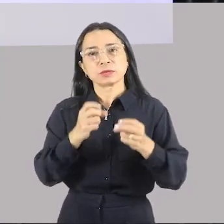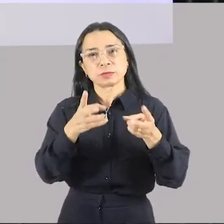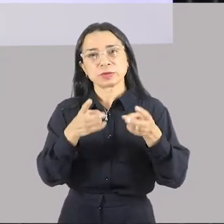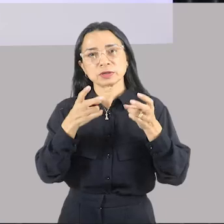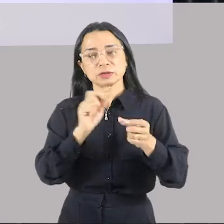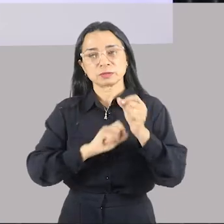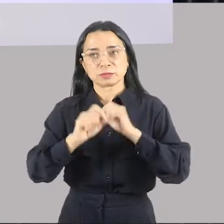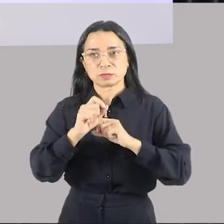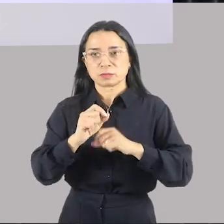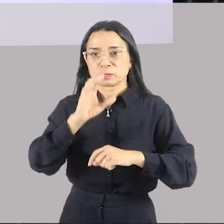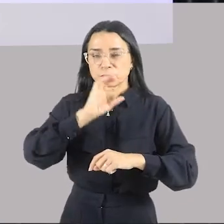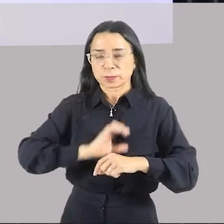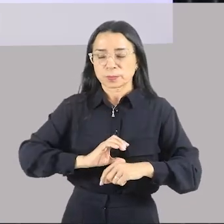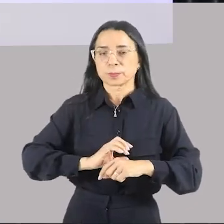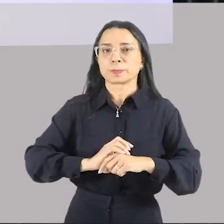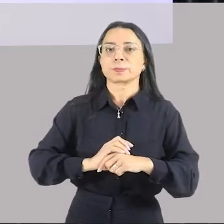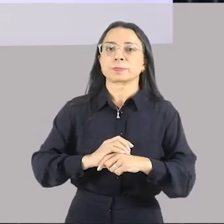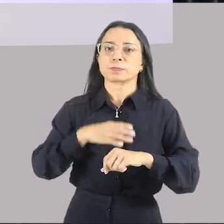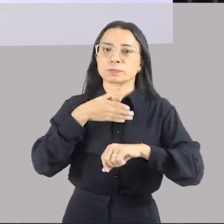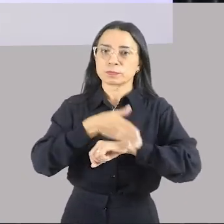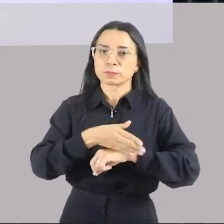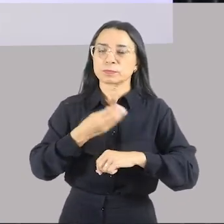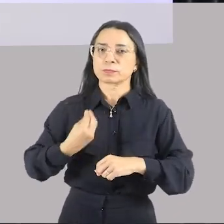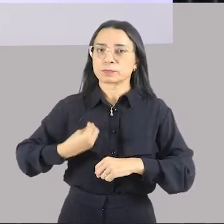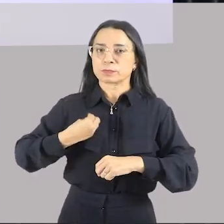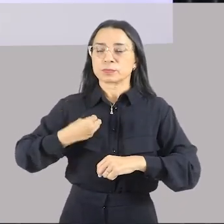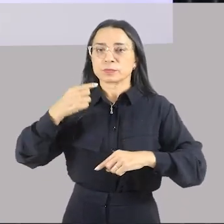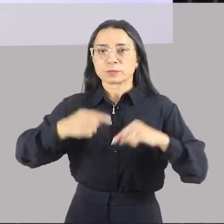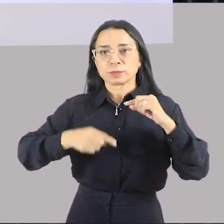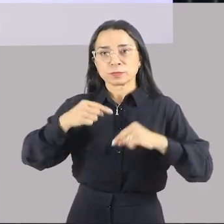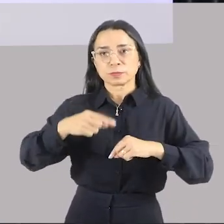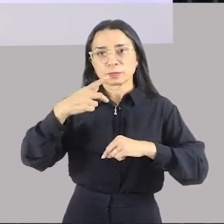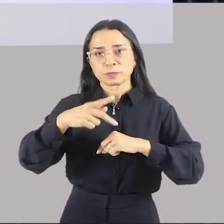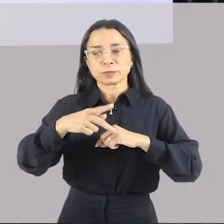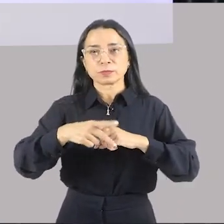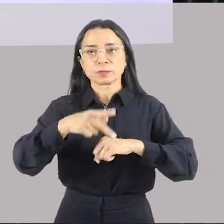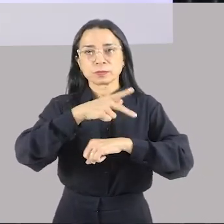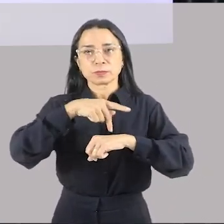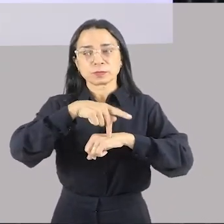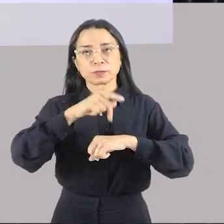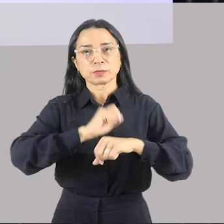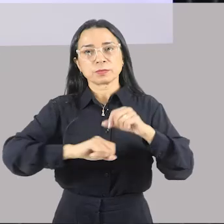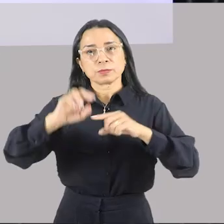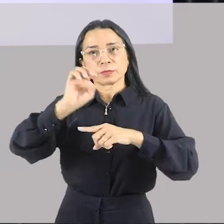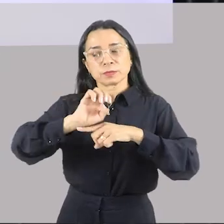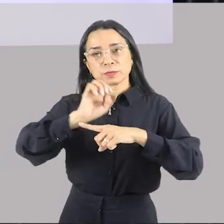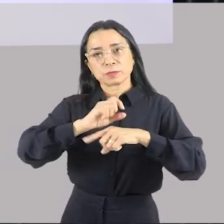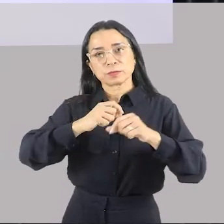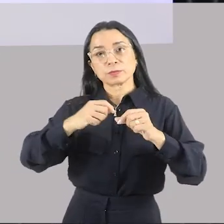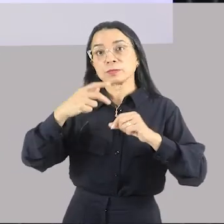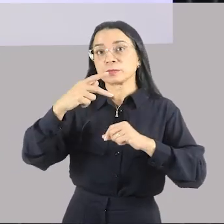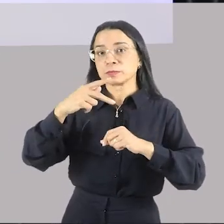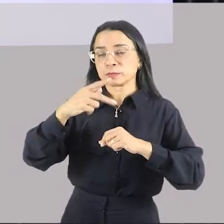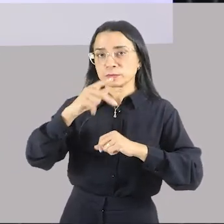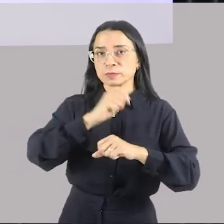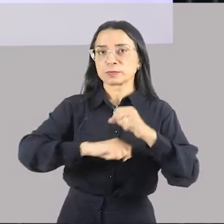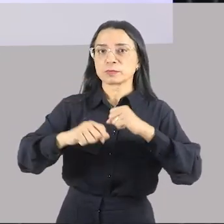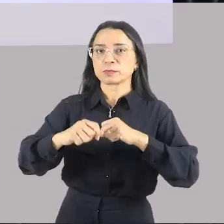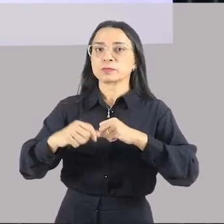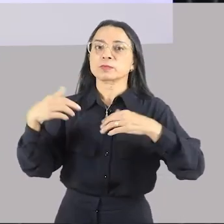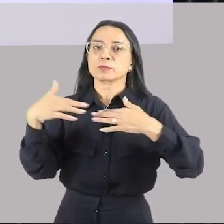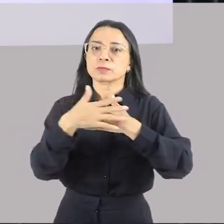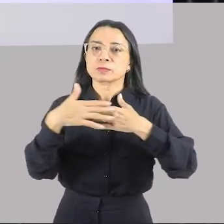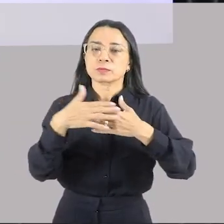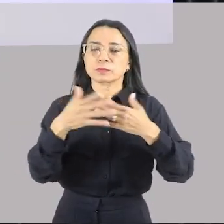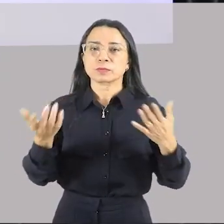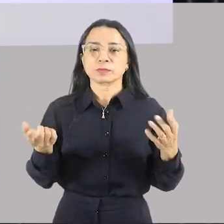participa da vida política do seu país, do seu estado, da sua cidade, certo? Vamos adiante. E aí,